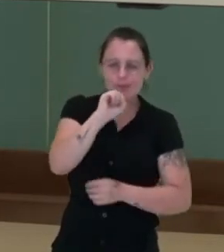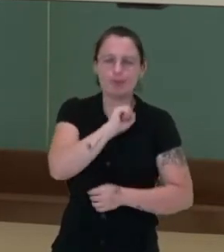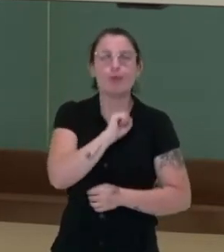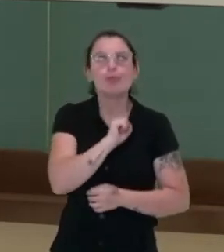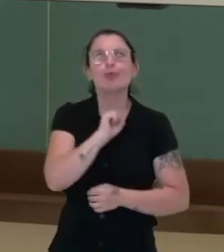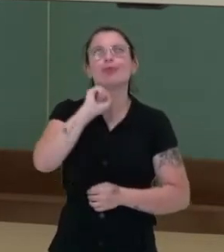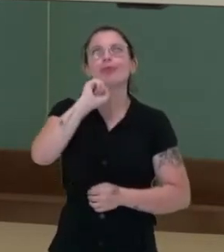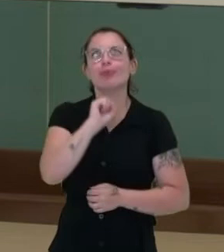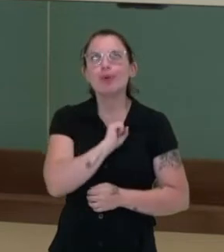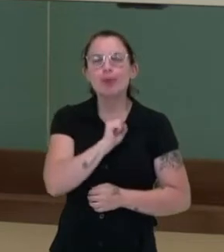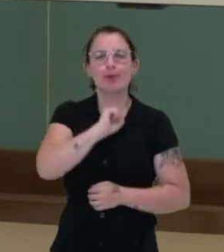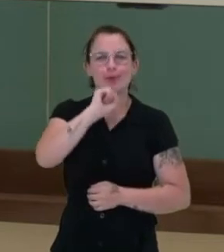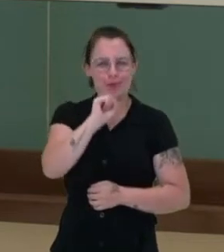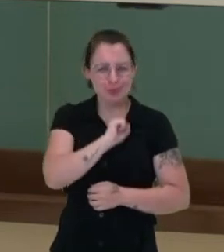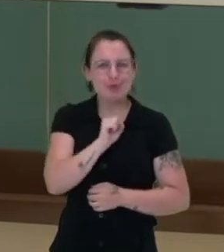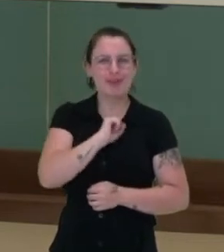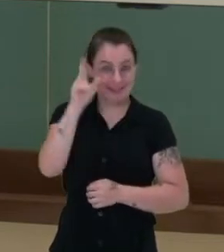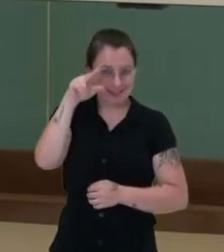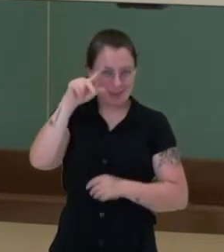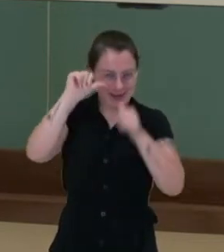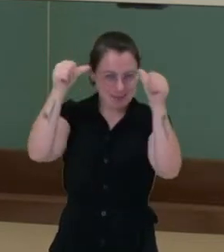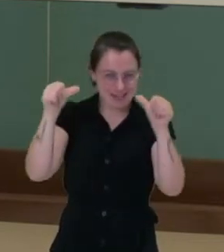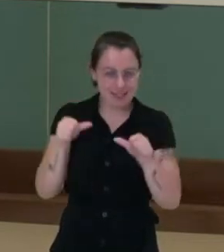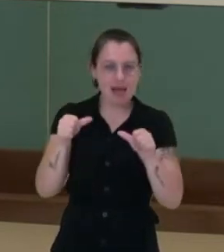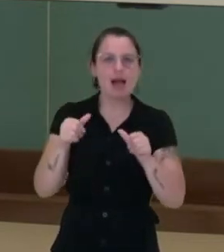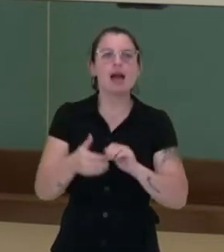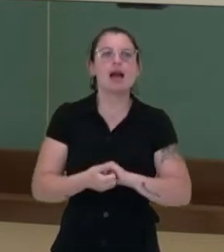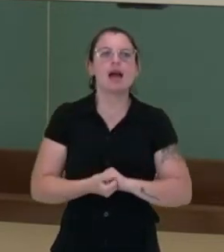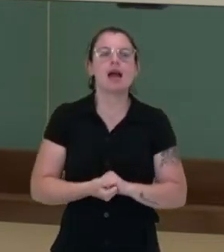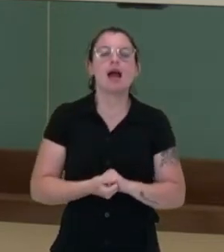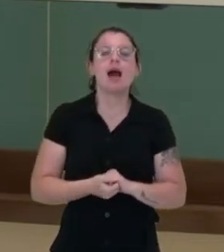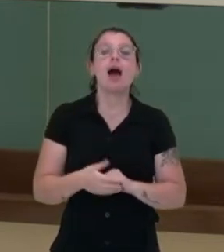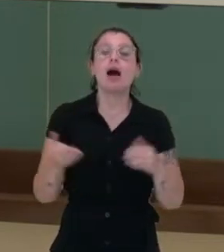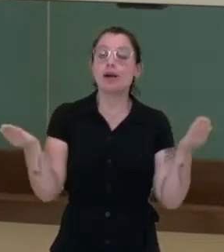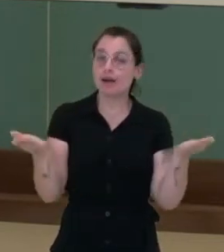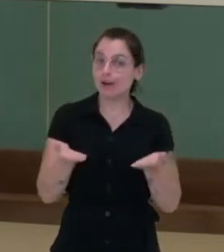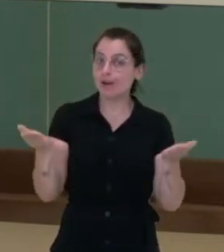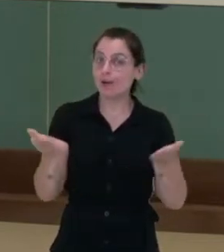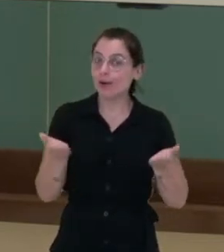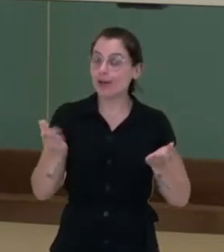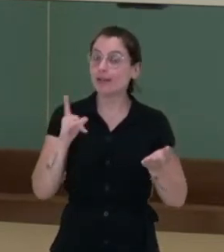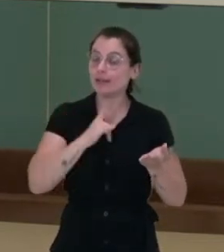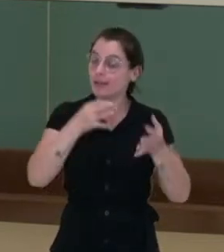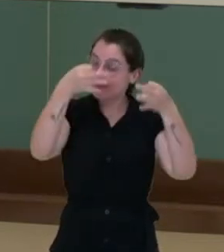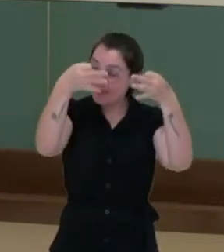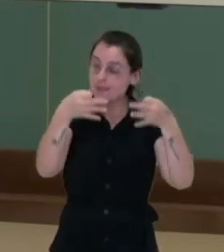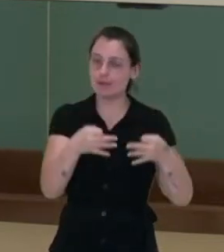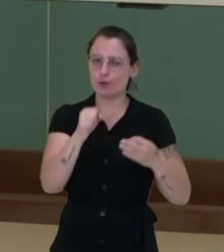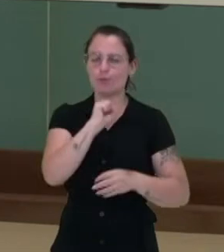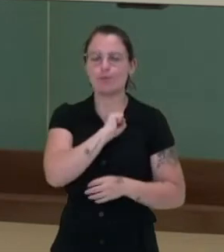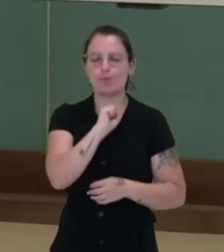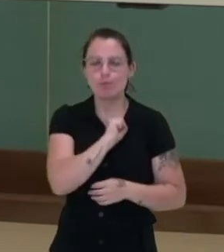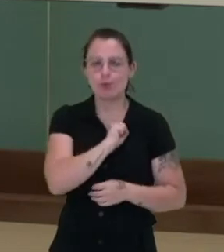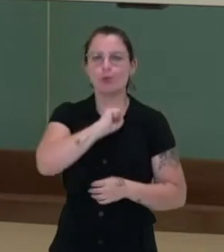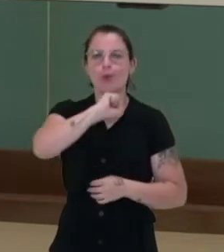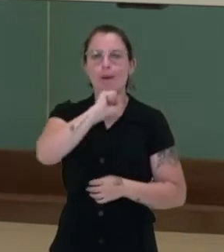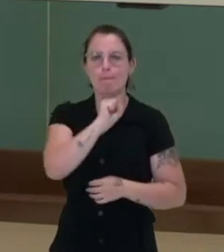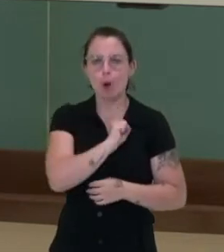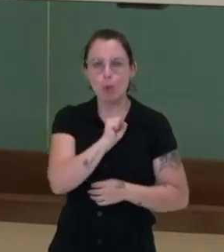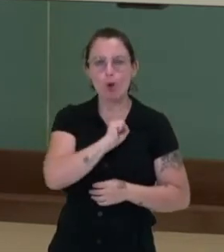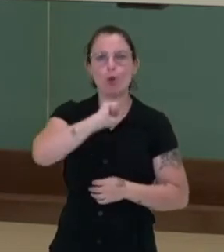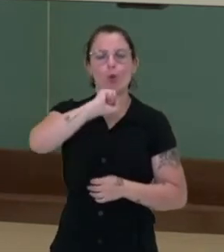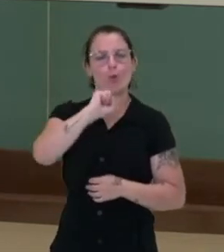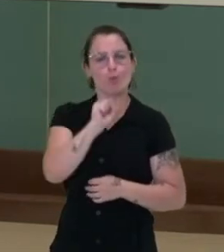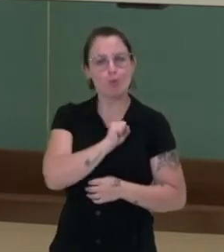Tum-tum, tum-tum, tum-tum. Isso mesmo. Então existe um movimento rítmico quando o coração